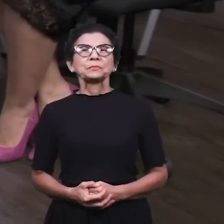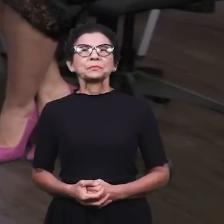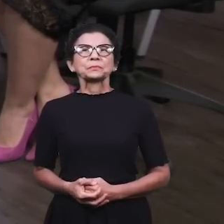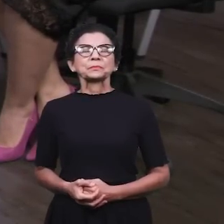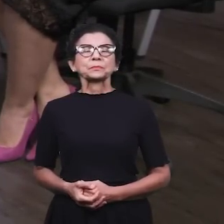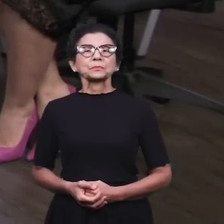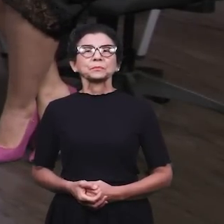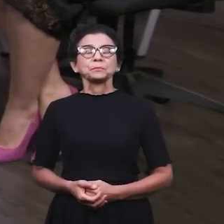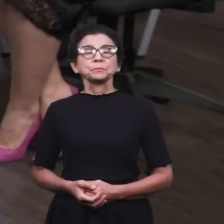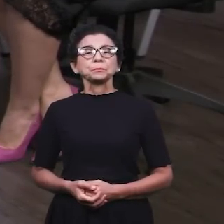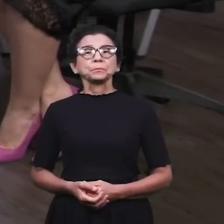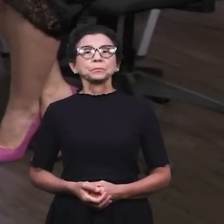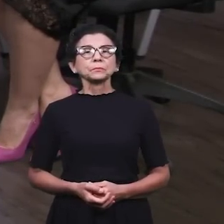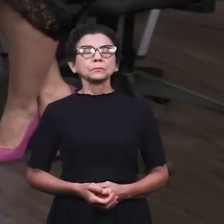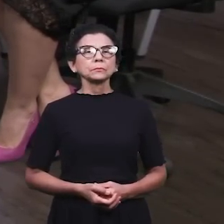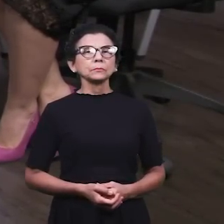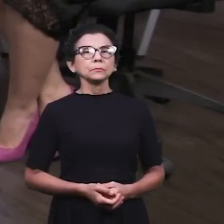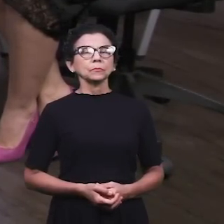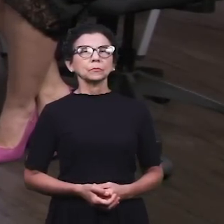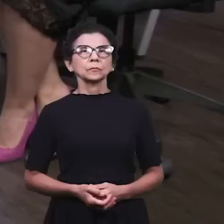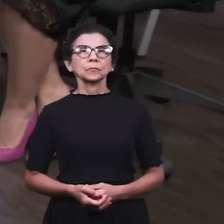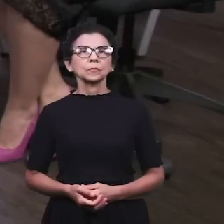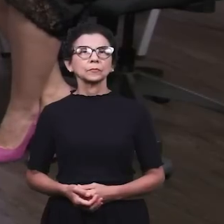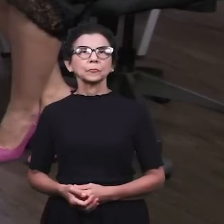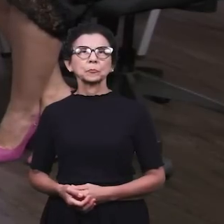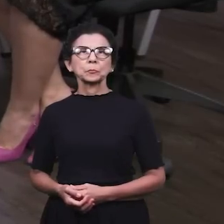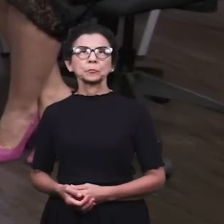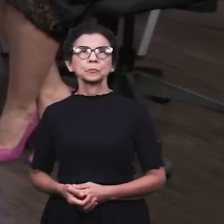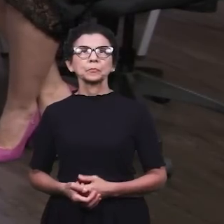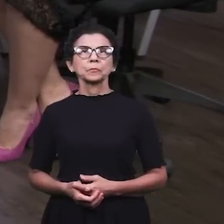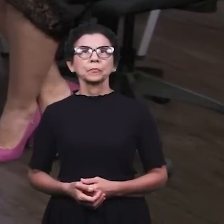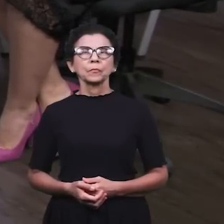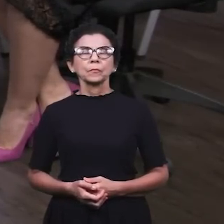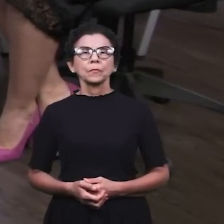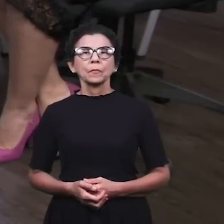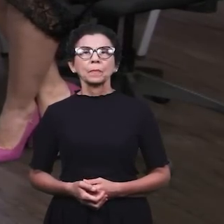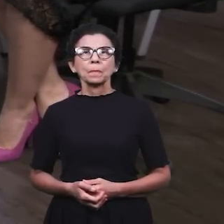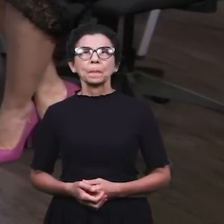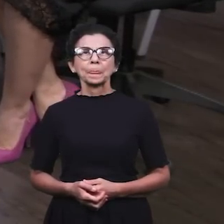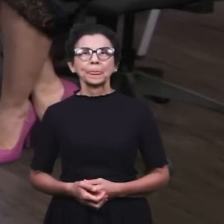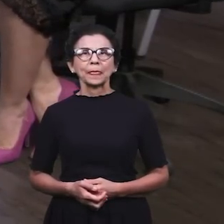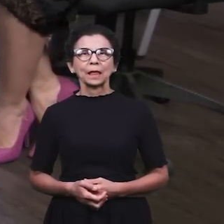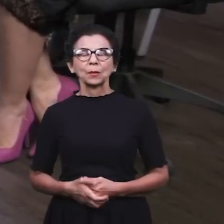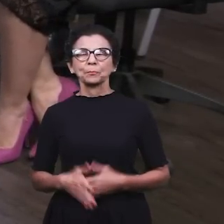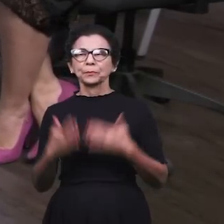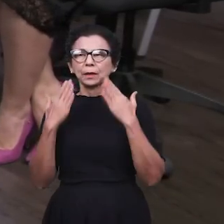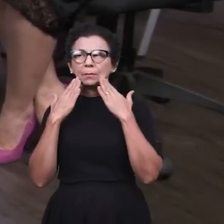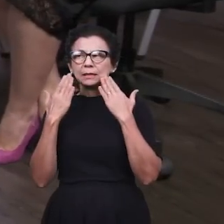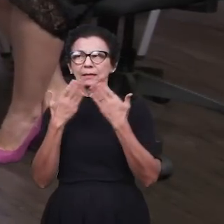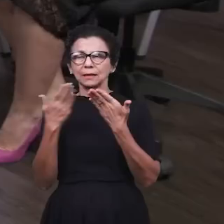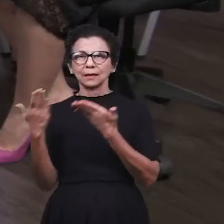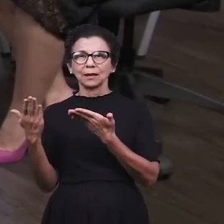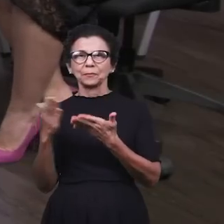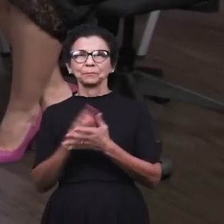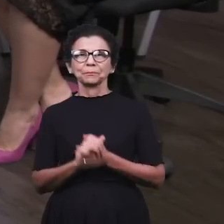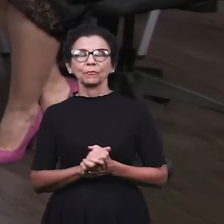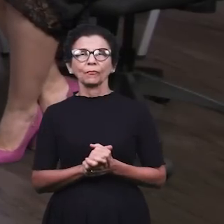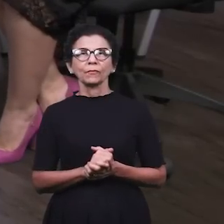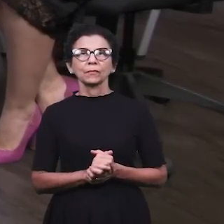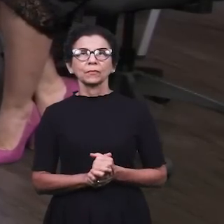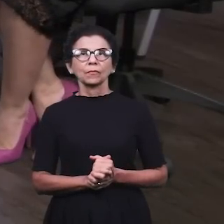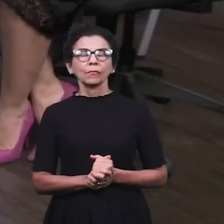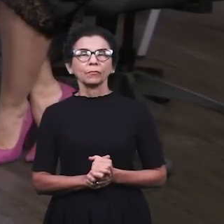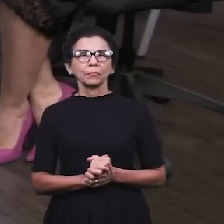lá, Nínive, vamos começar então com a participação dos jovens. Como é que tá? Vamos, pastor. Hoje nós continuamos com o tema